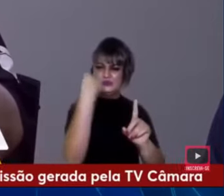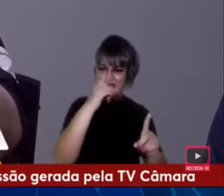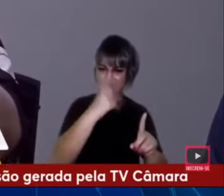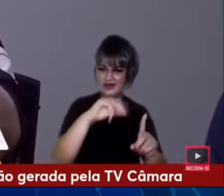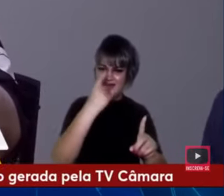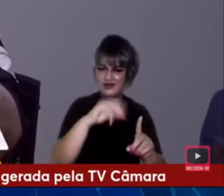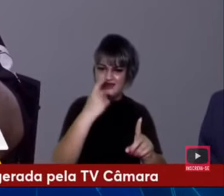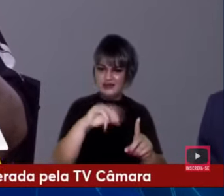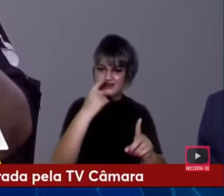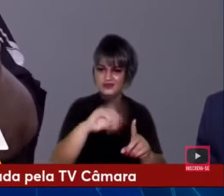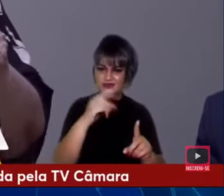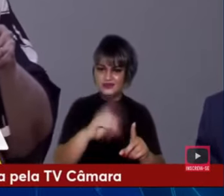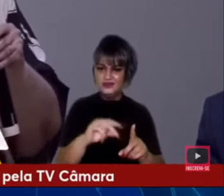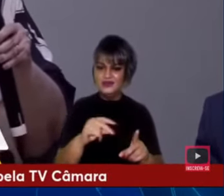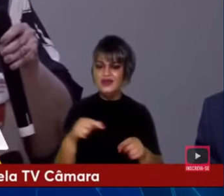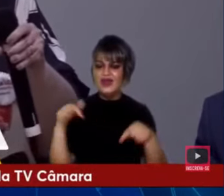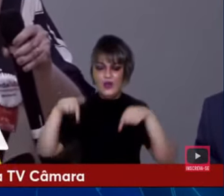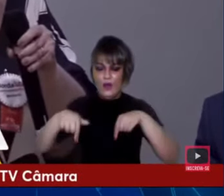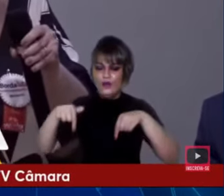nessa luta.